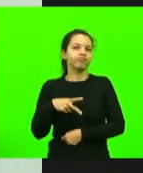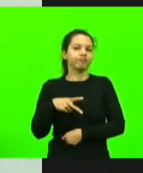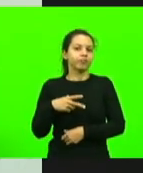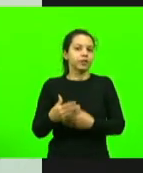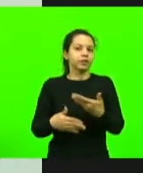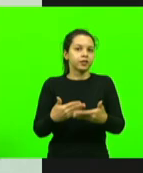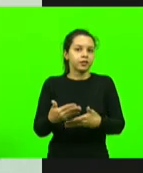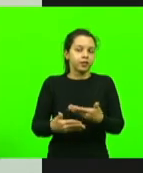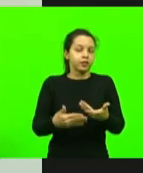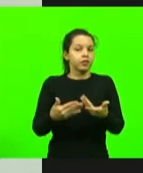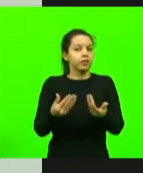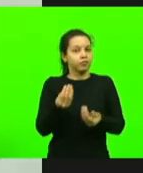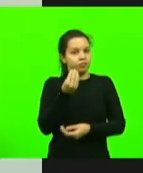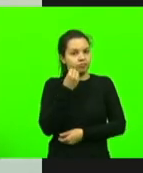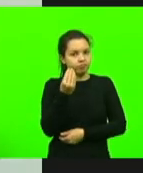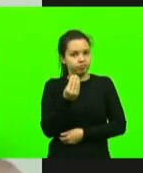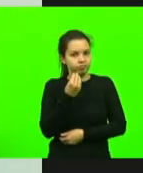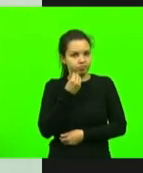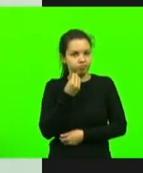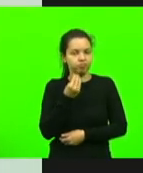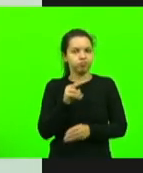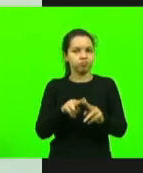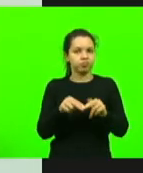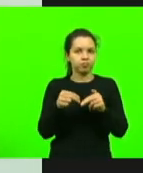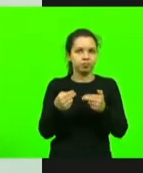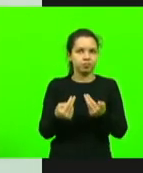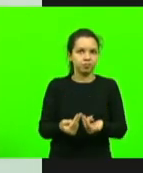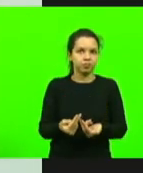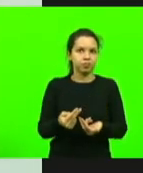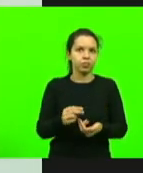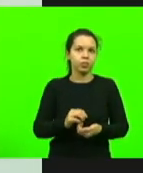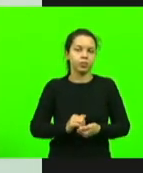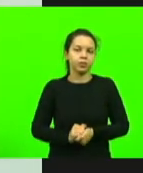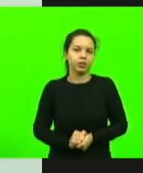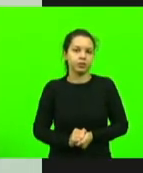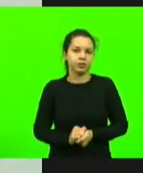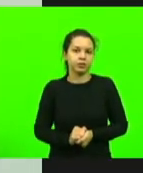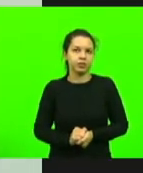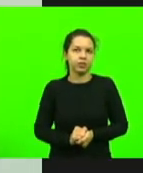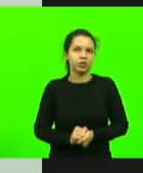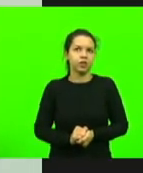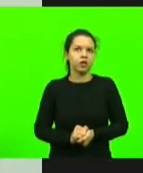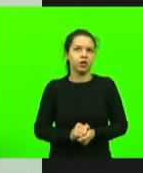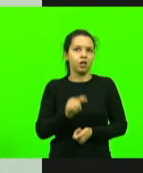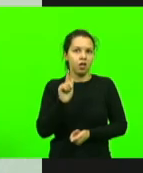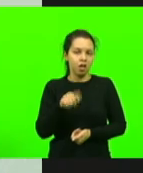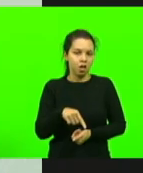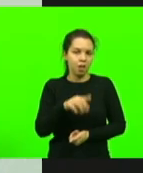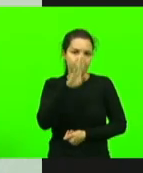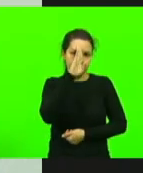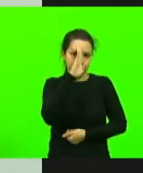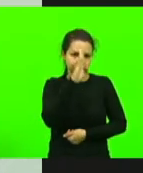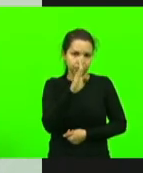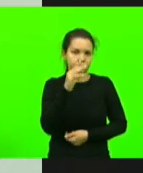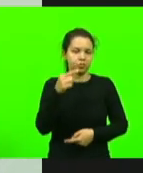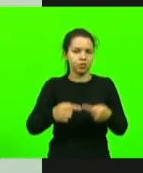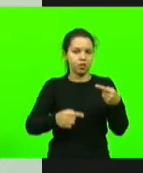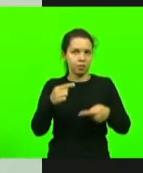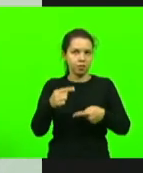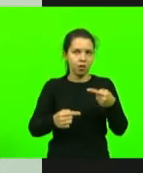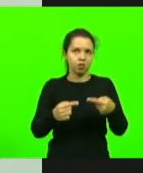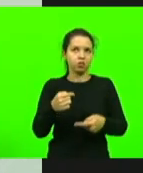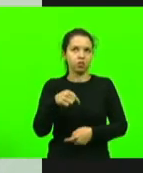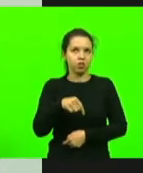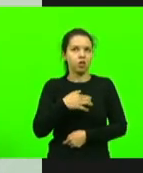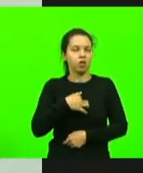ser para agilizar portanto eu acho que isso é o sempre da nossa debate aqui que eu tô gostando